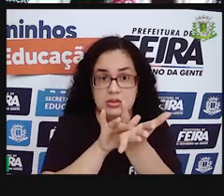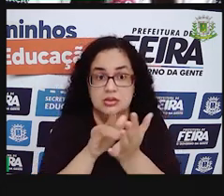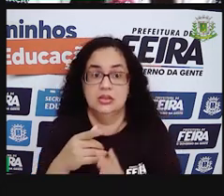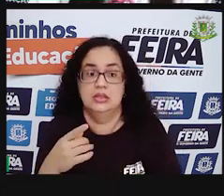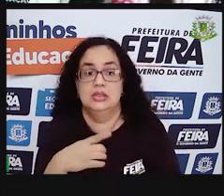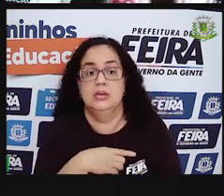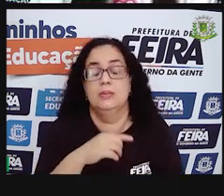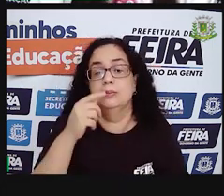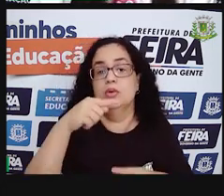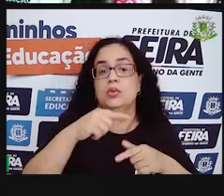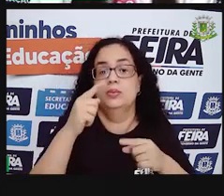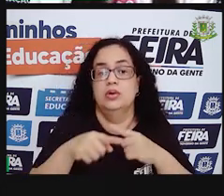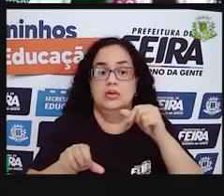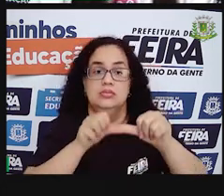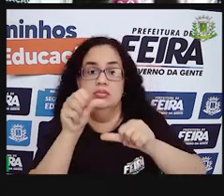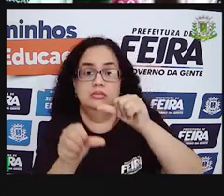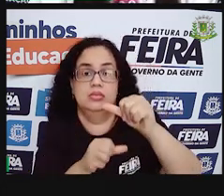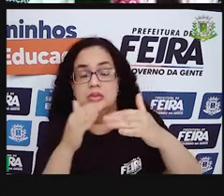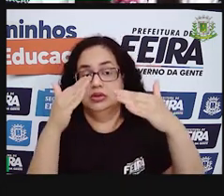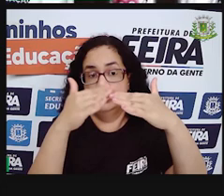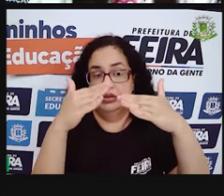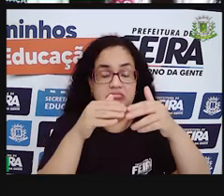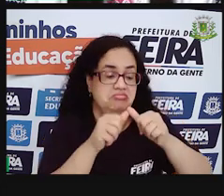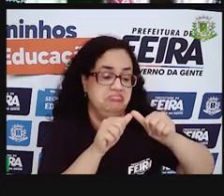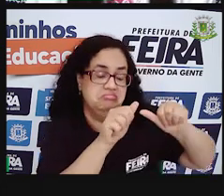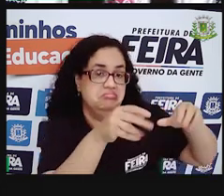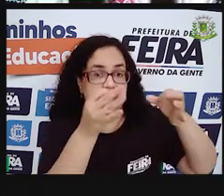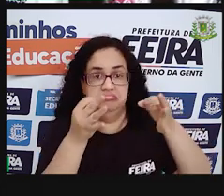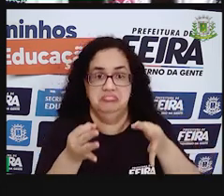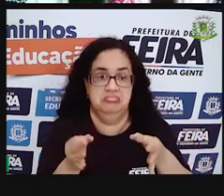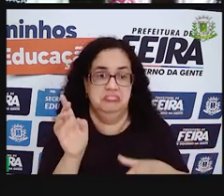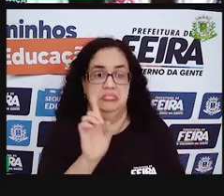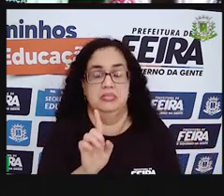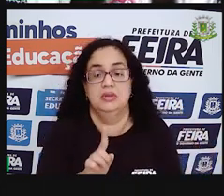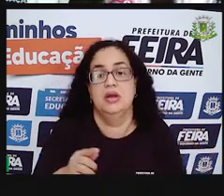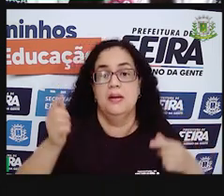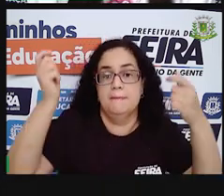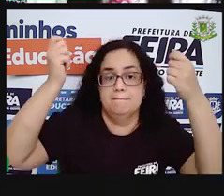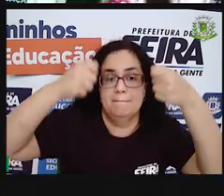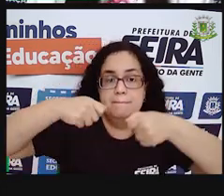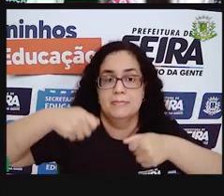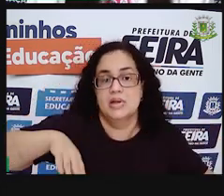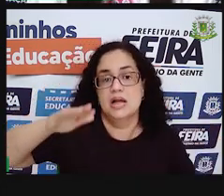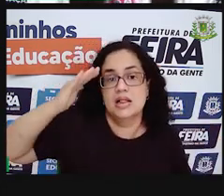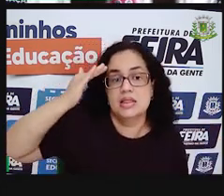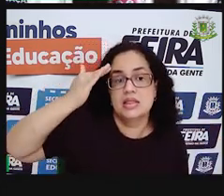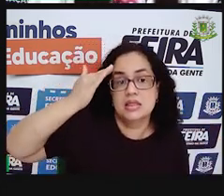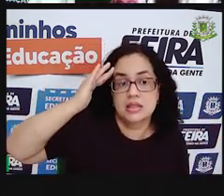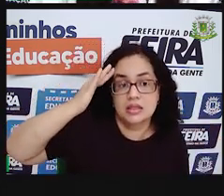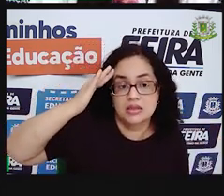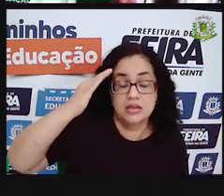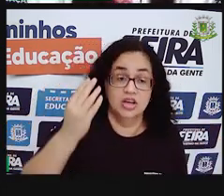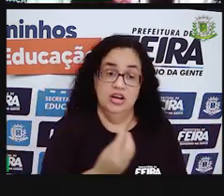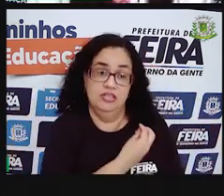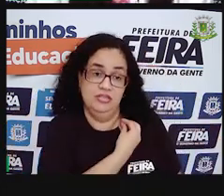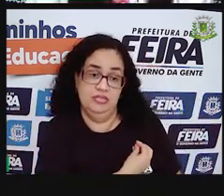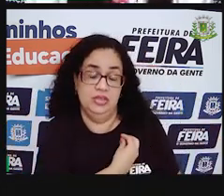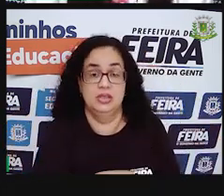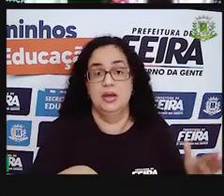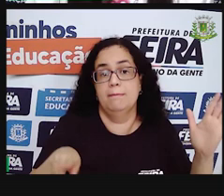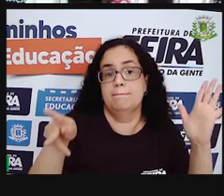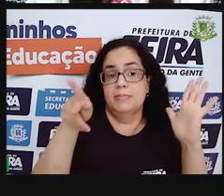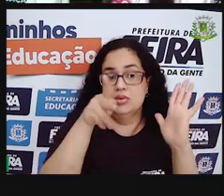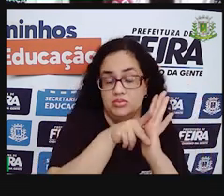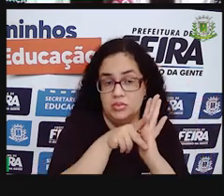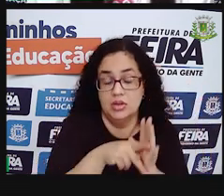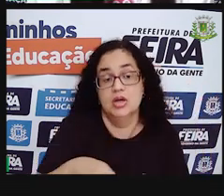ser nômade, por ele não ter essa moradia fixa. Mas é necessário a gente entender que é um modo de vida.